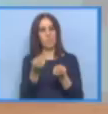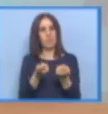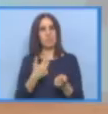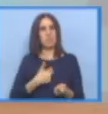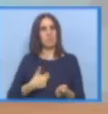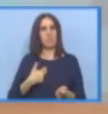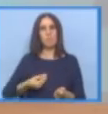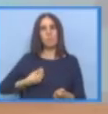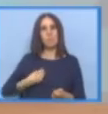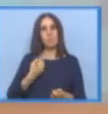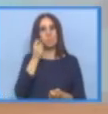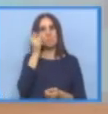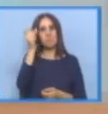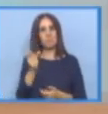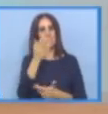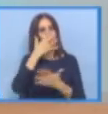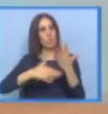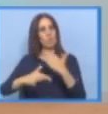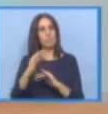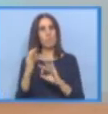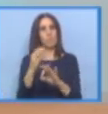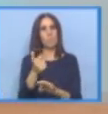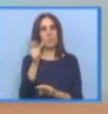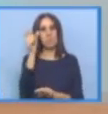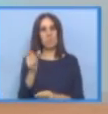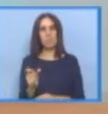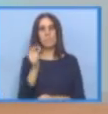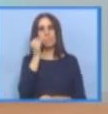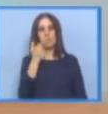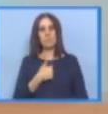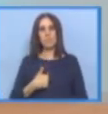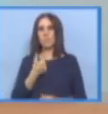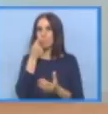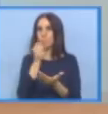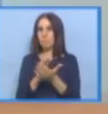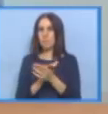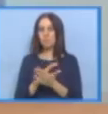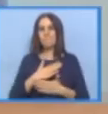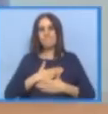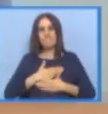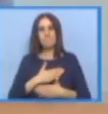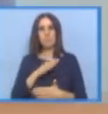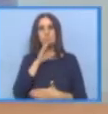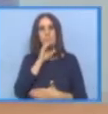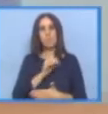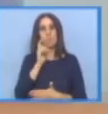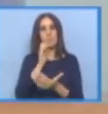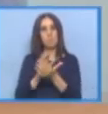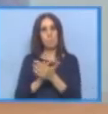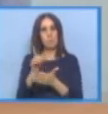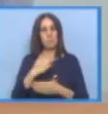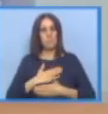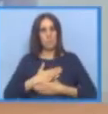se preocupou pelo bem dos seus povos e também como o exemplo de pai cristão e de marido, enfim, dedicado aos seus filhos, dedicado à sua